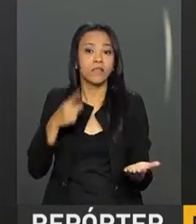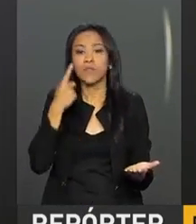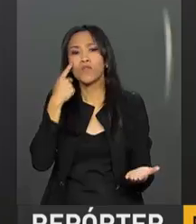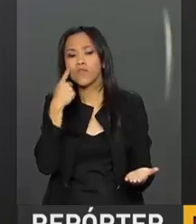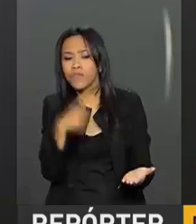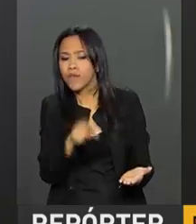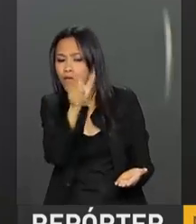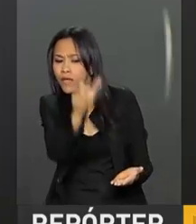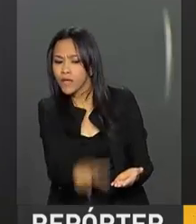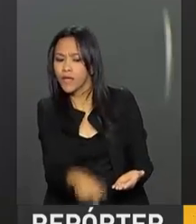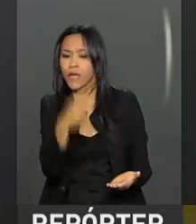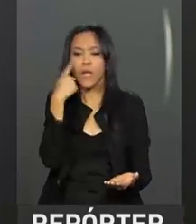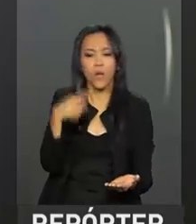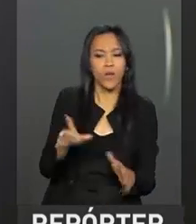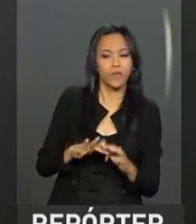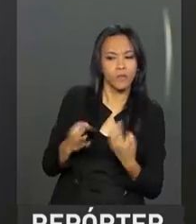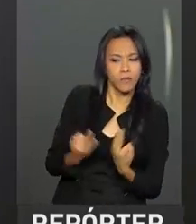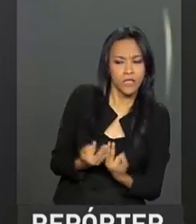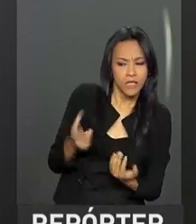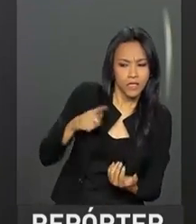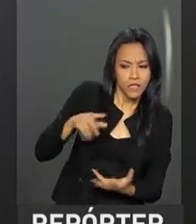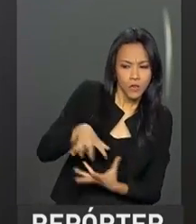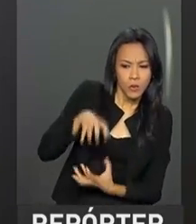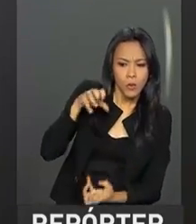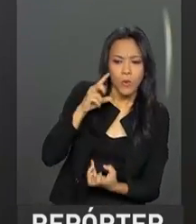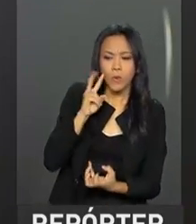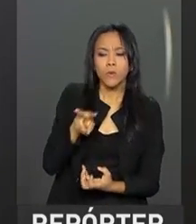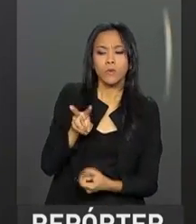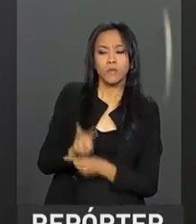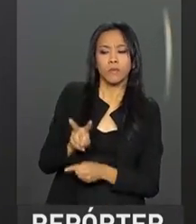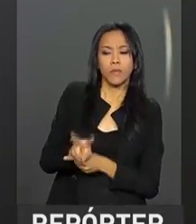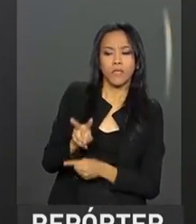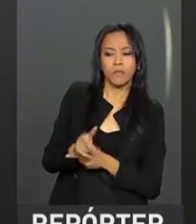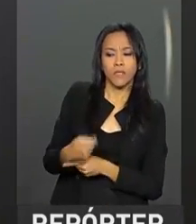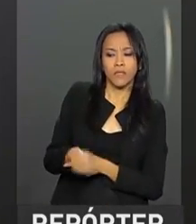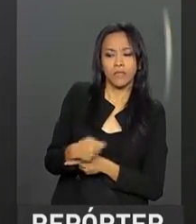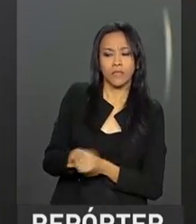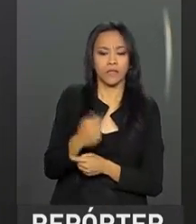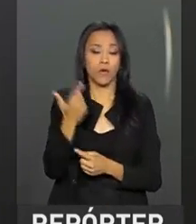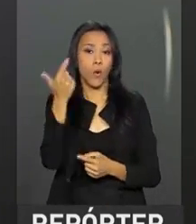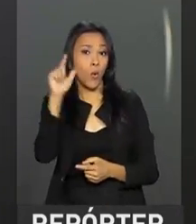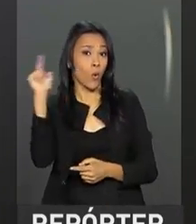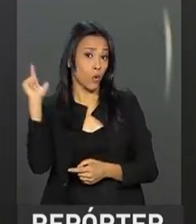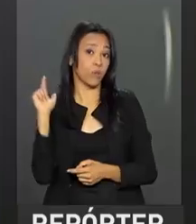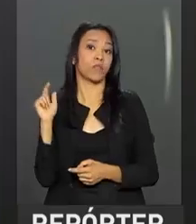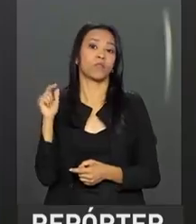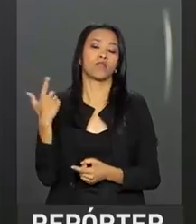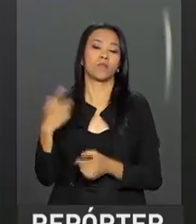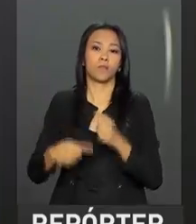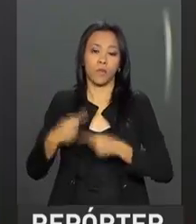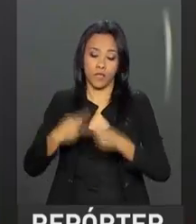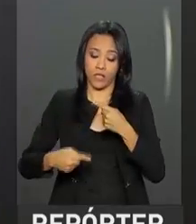a criança, ela olha a família toda, ela olha se tem um idoso que está precisando de atenção, outras políticas do Ministério de Saúde que